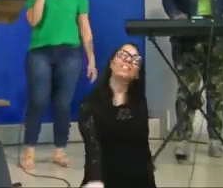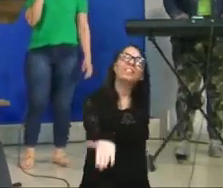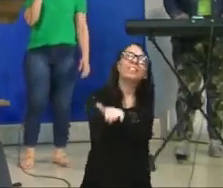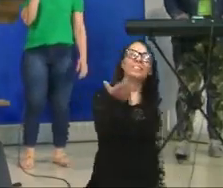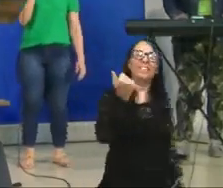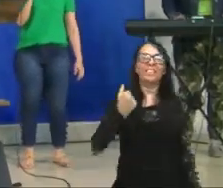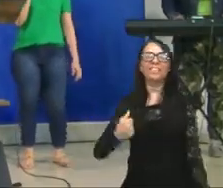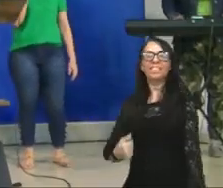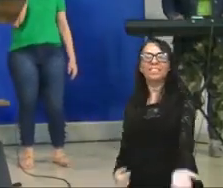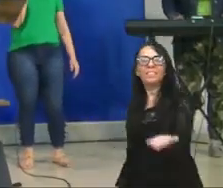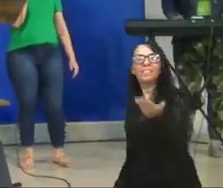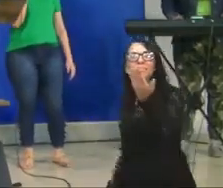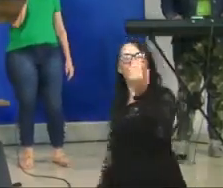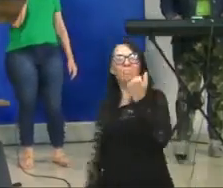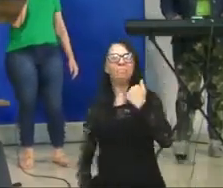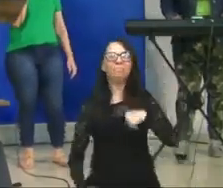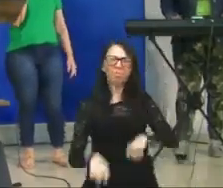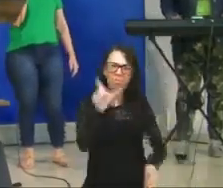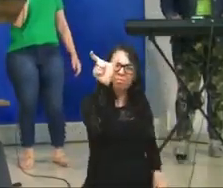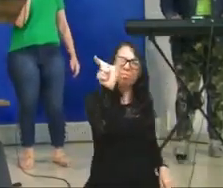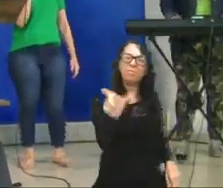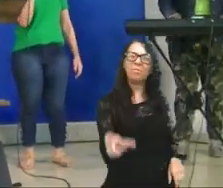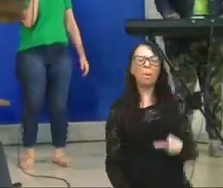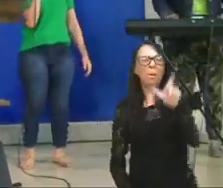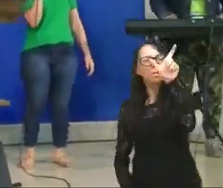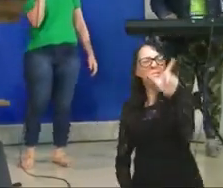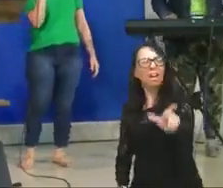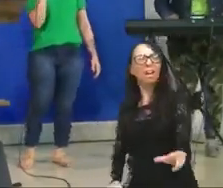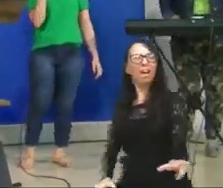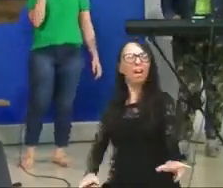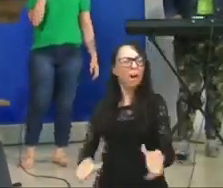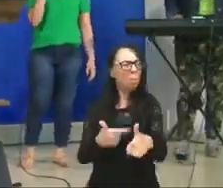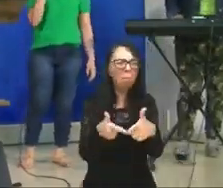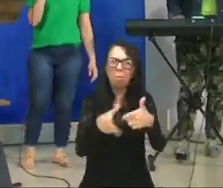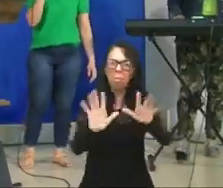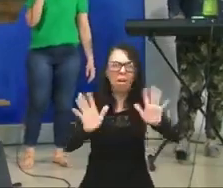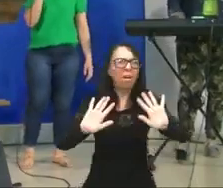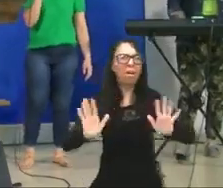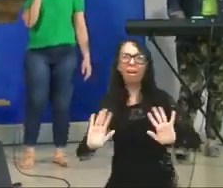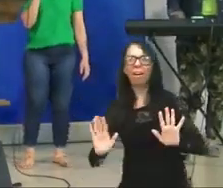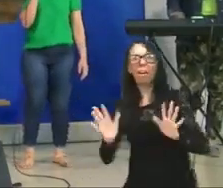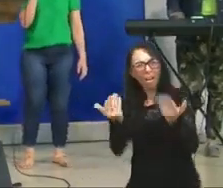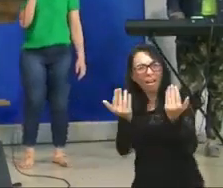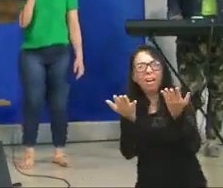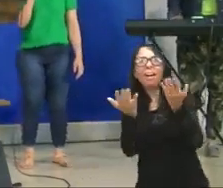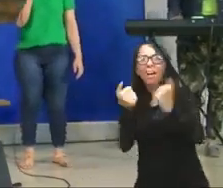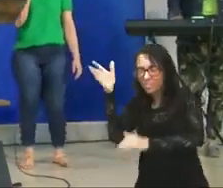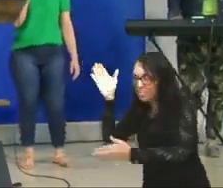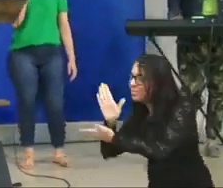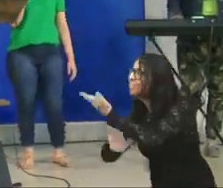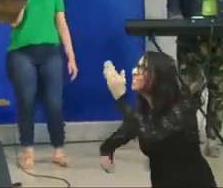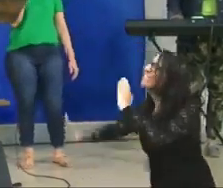coração. Vem assim como estás para